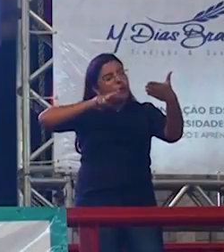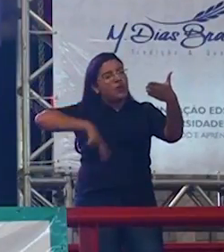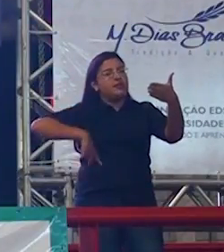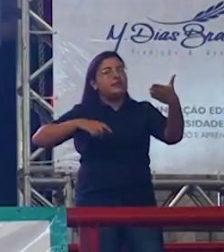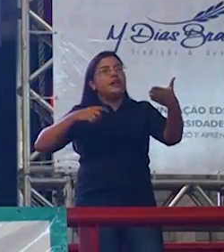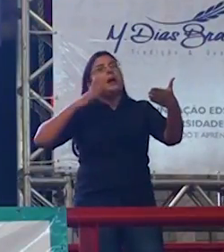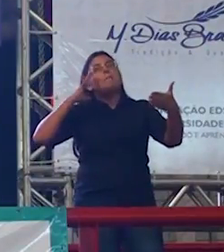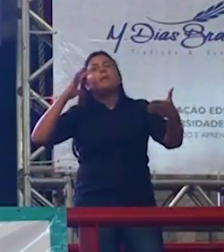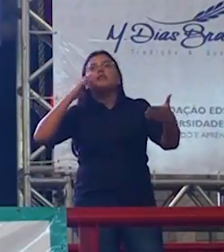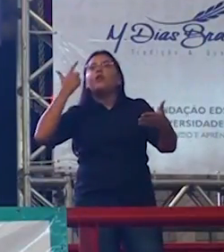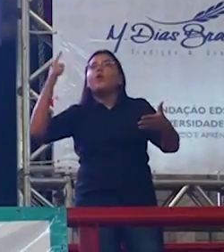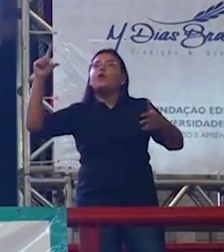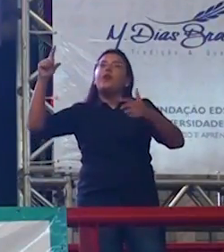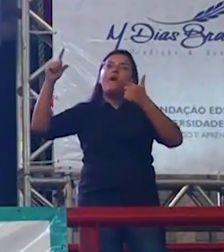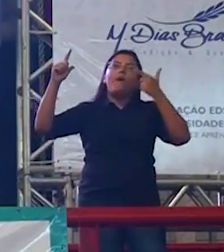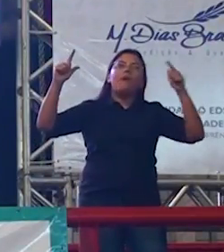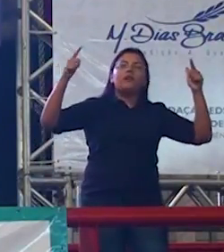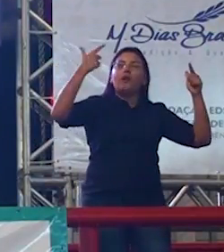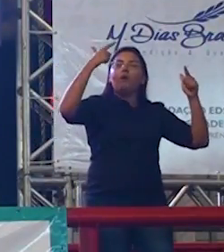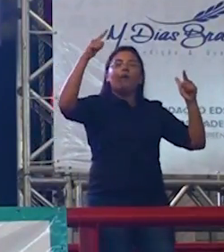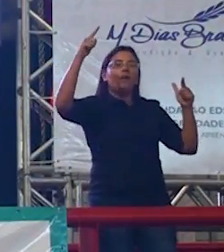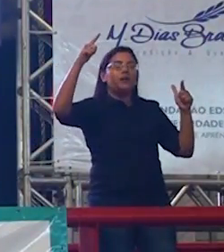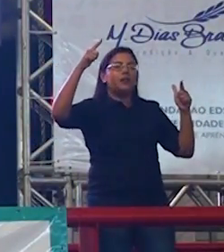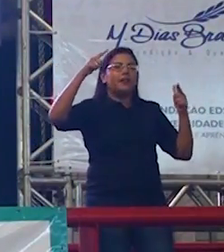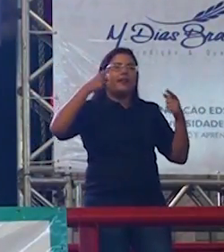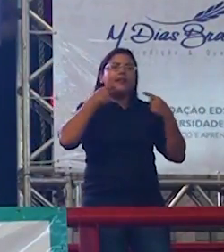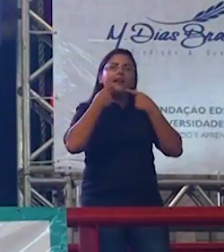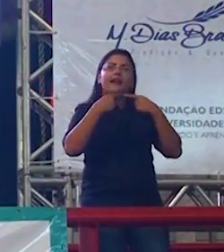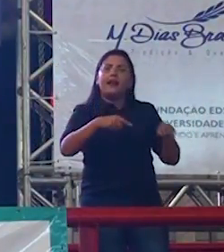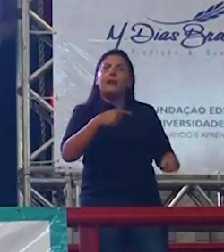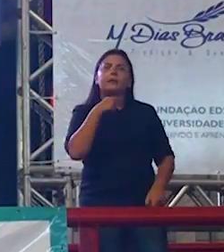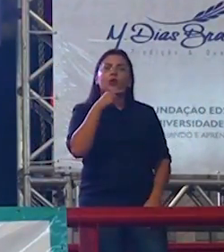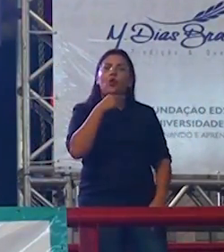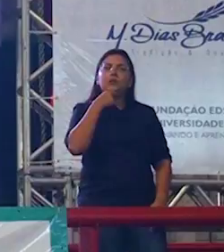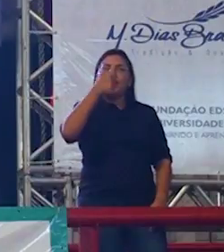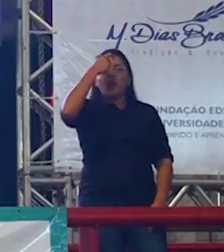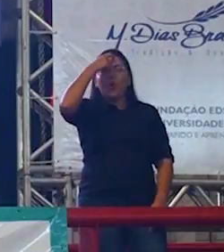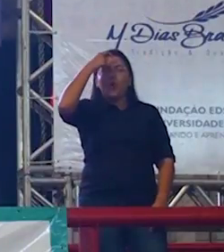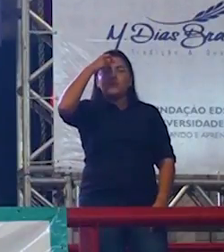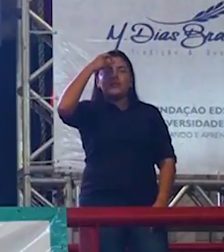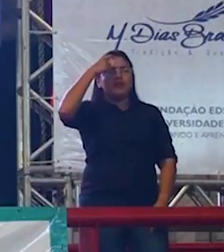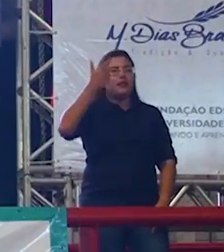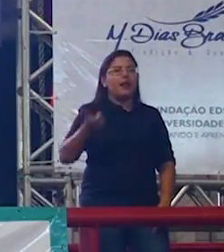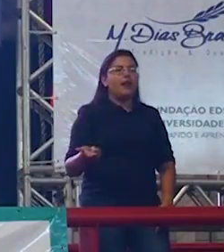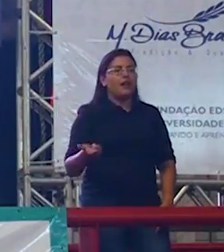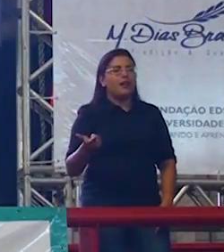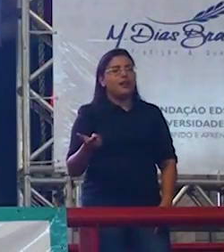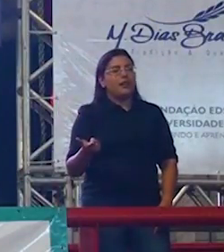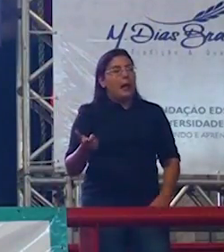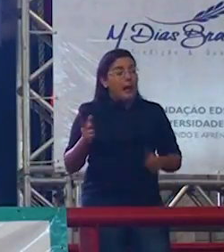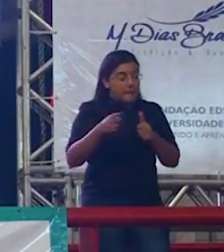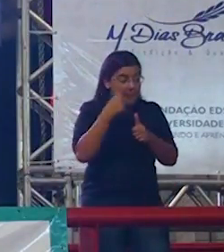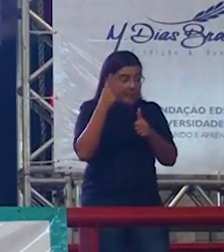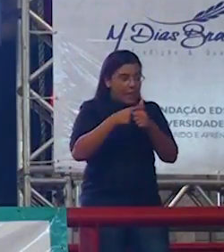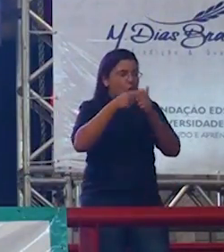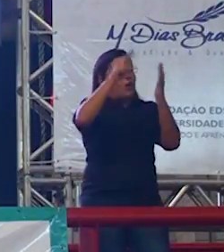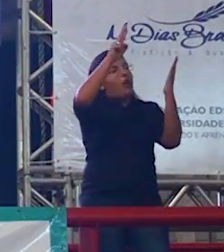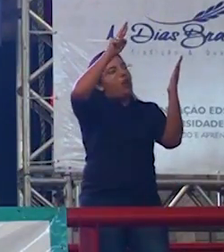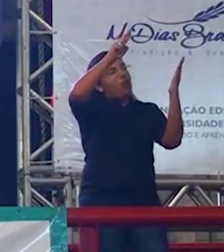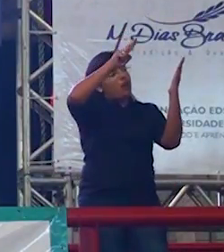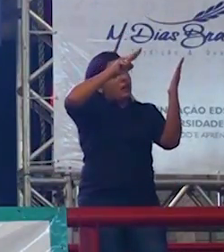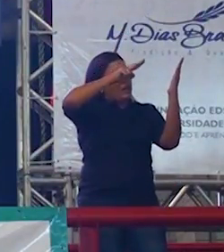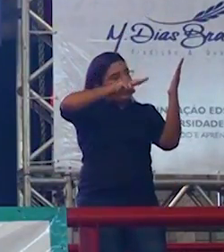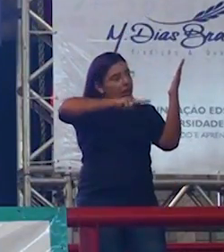a pensar em outras coisas. Então tem muita gente que reclama que não se concentra. Então nunca grife numa primeira leitura,